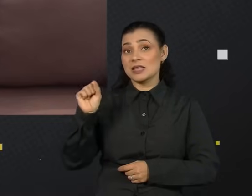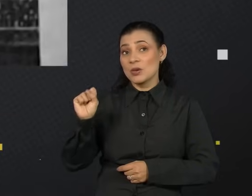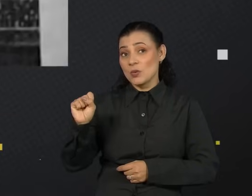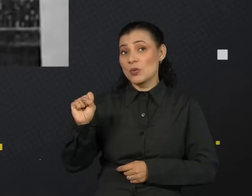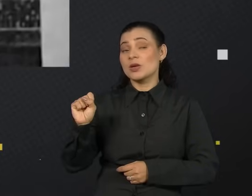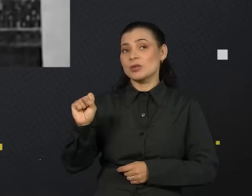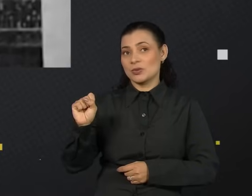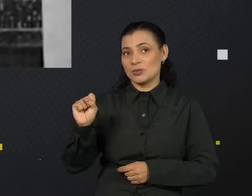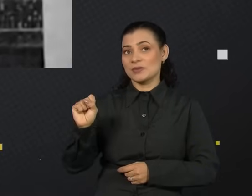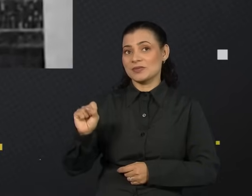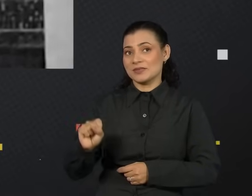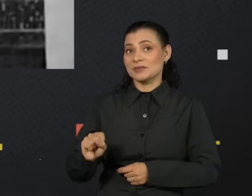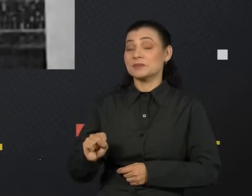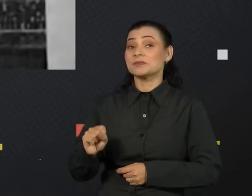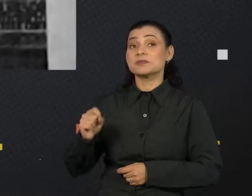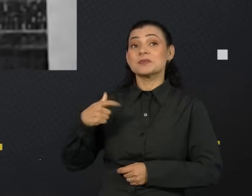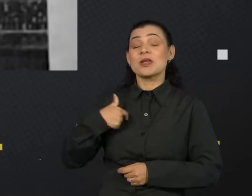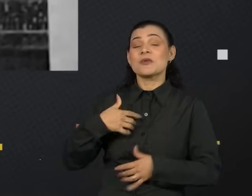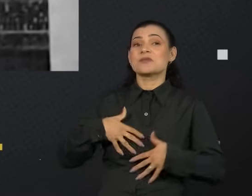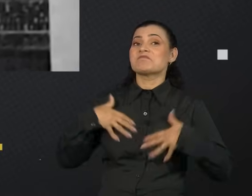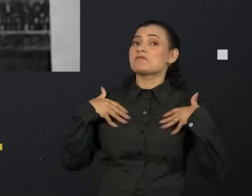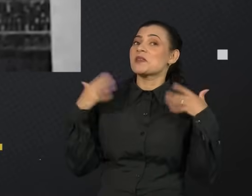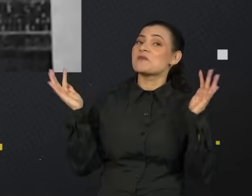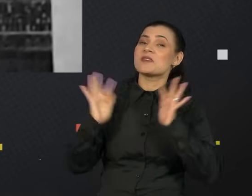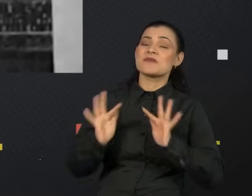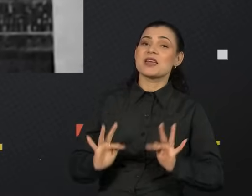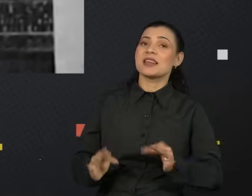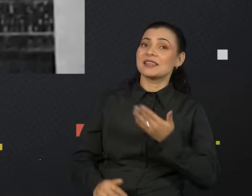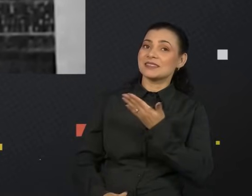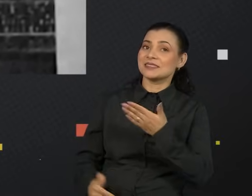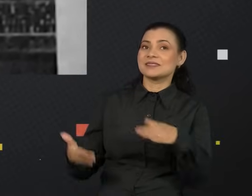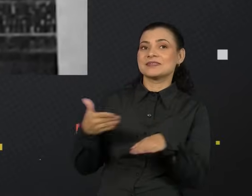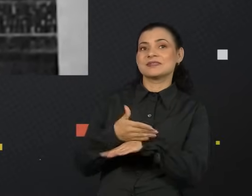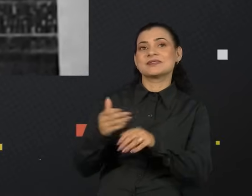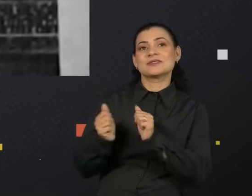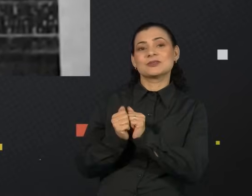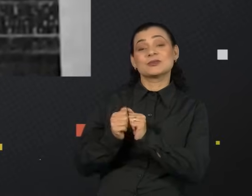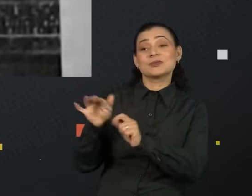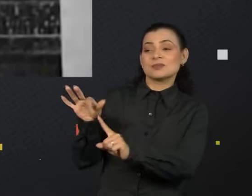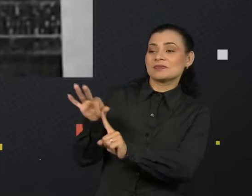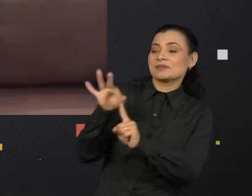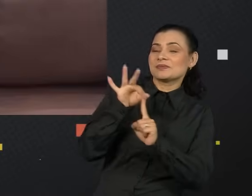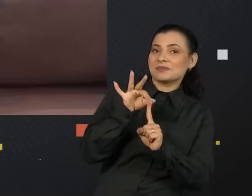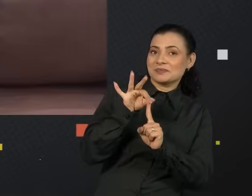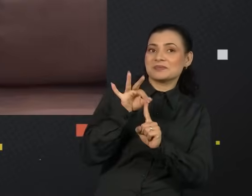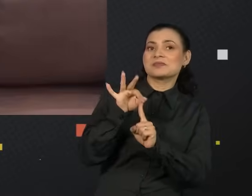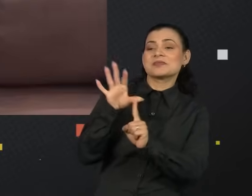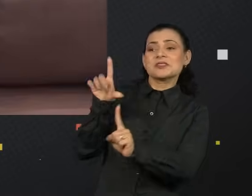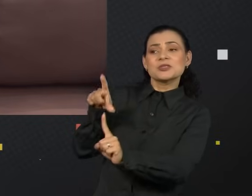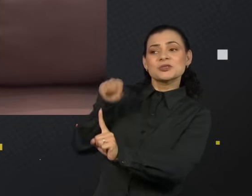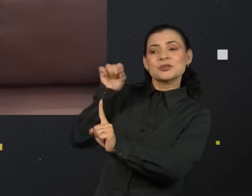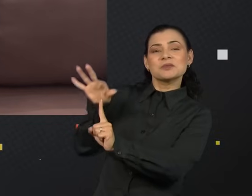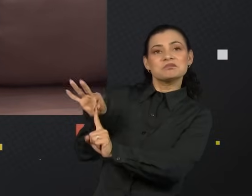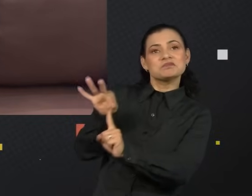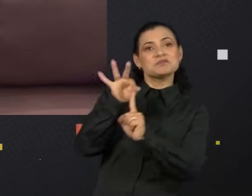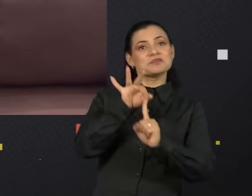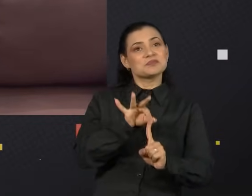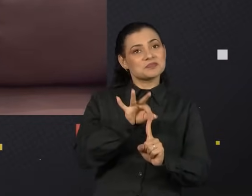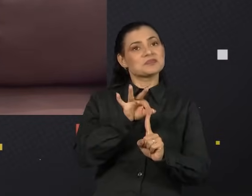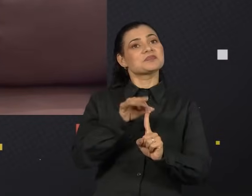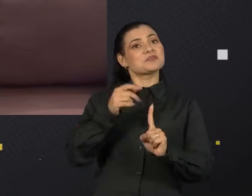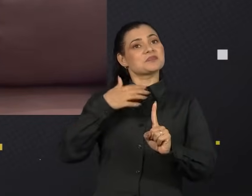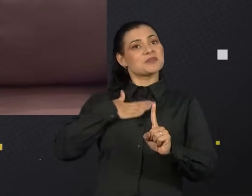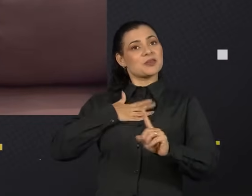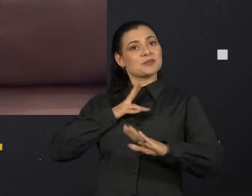1968. E fiquei muito feliz por ter sido escolhida por ele